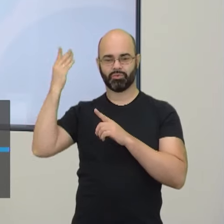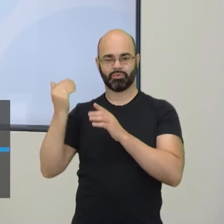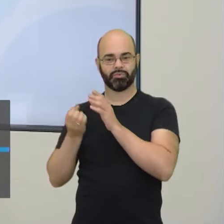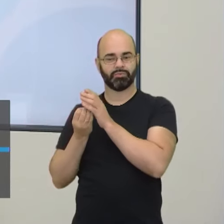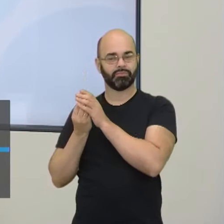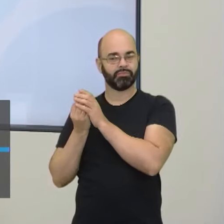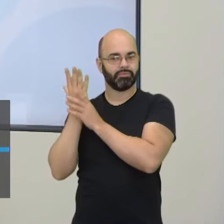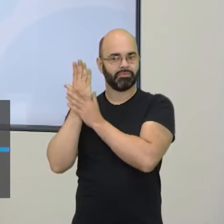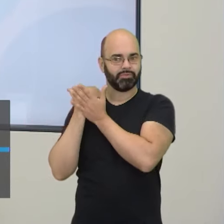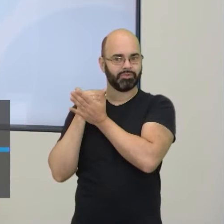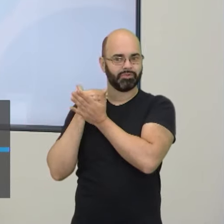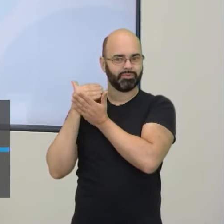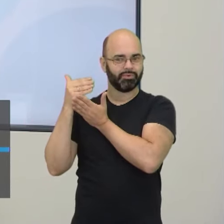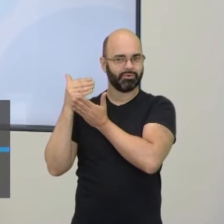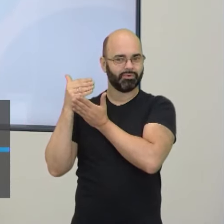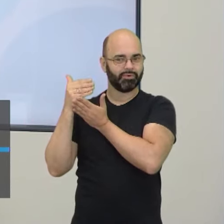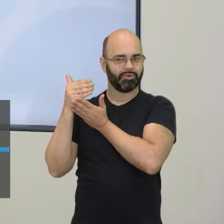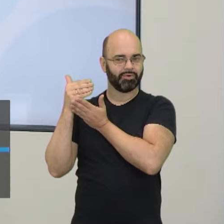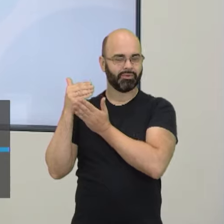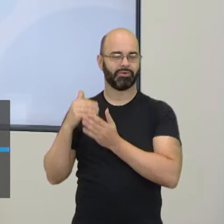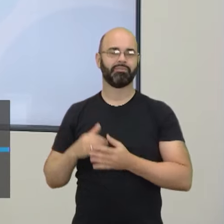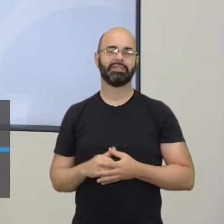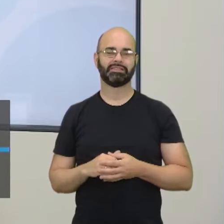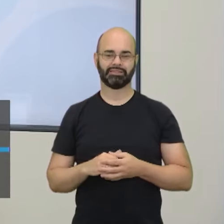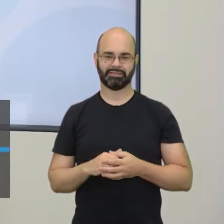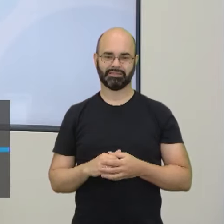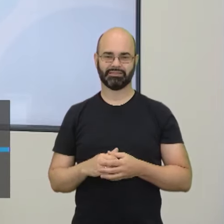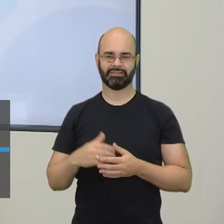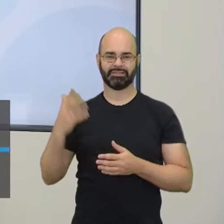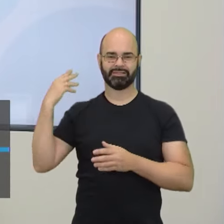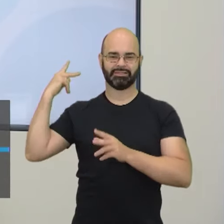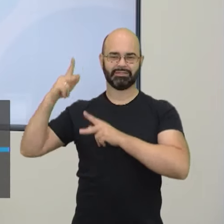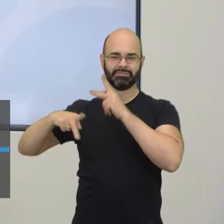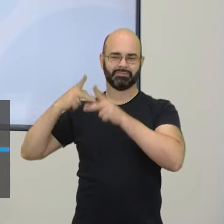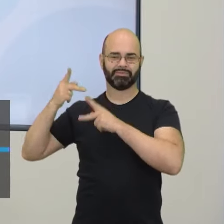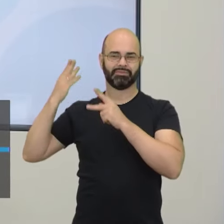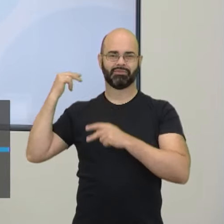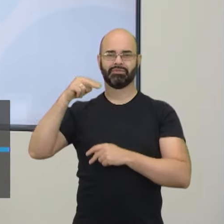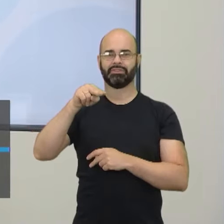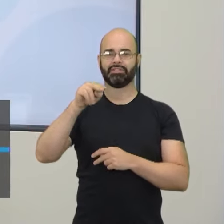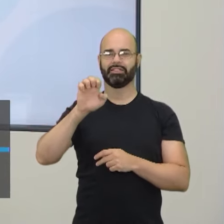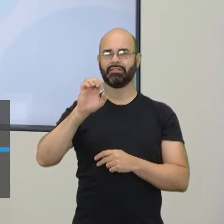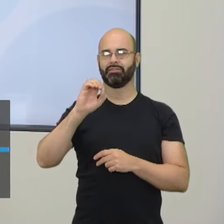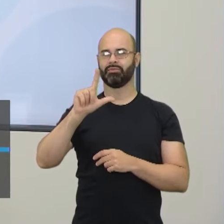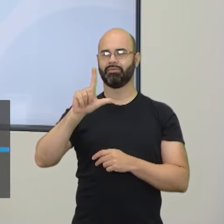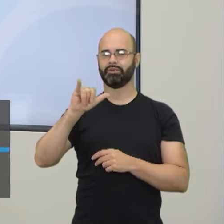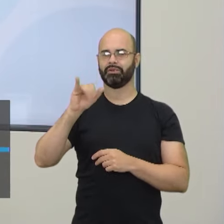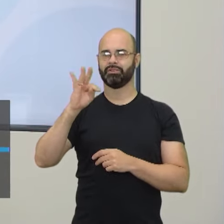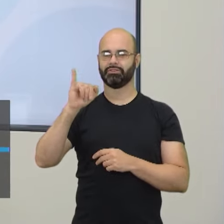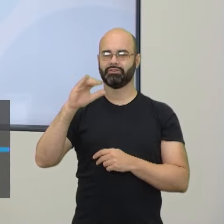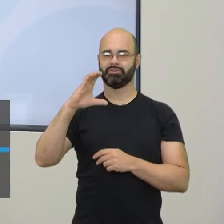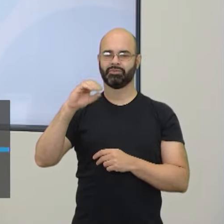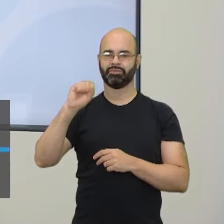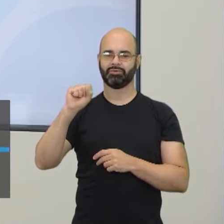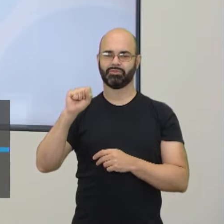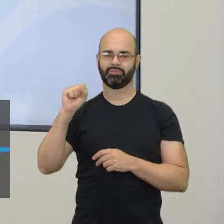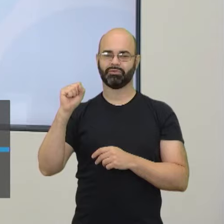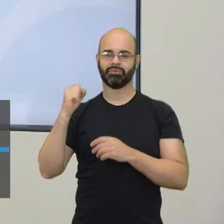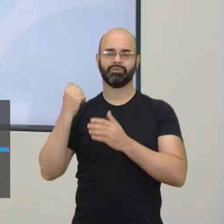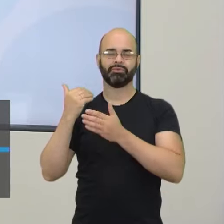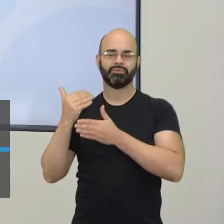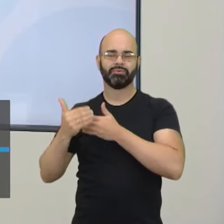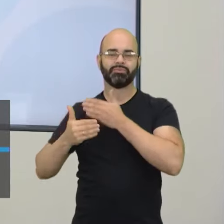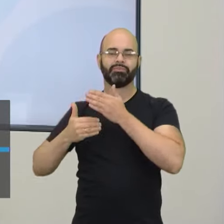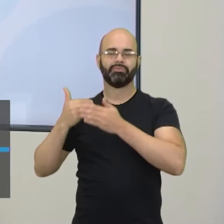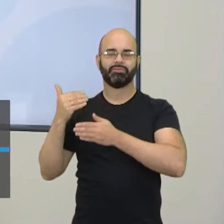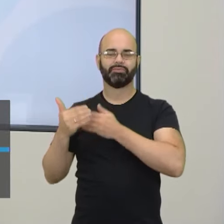bem? Então, o que a gente pode dizer assim? Que aqueles povos do Neolítico, né, eles começaram a cultivar. A partir